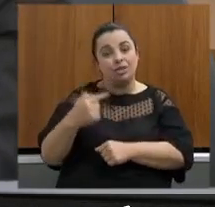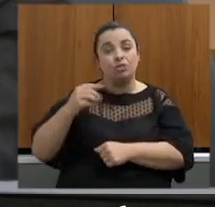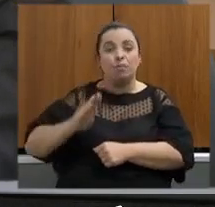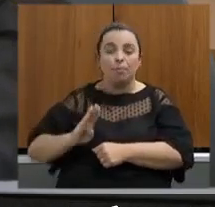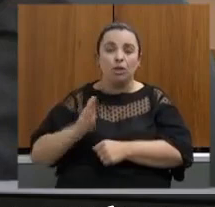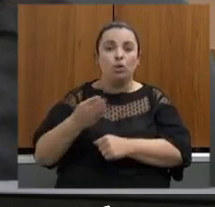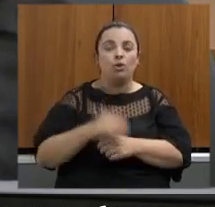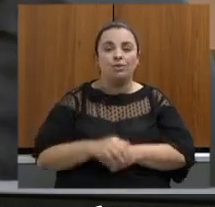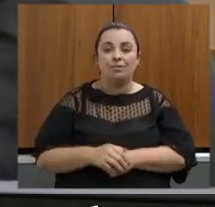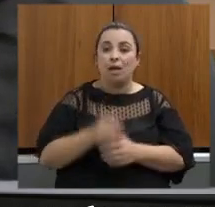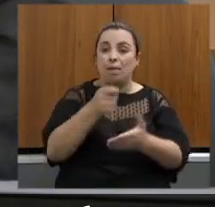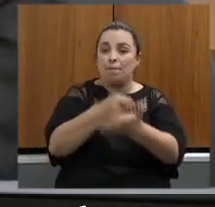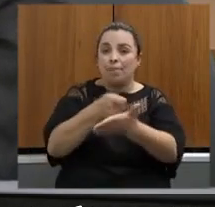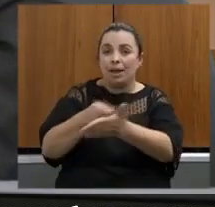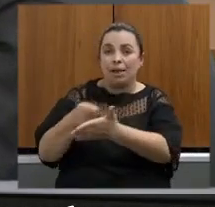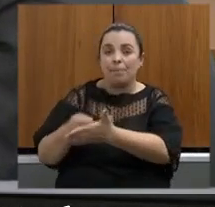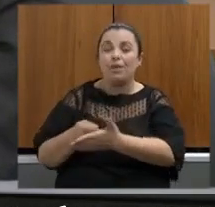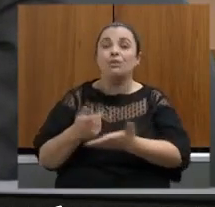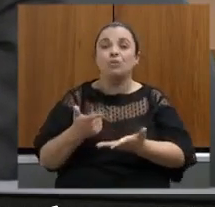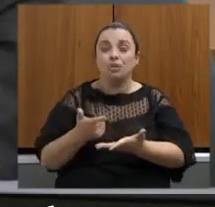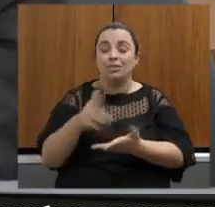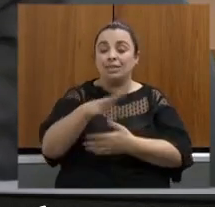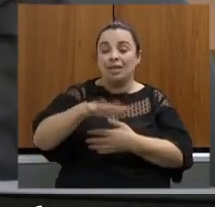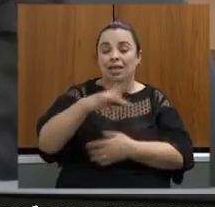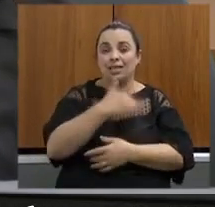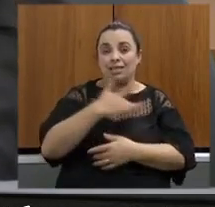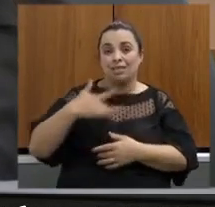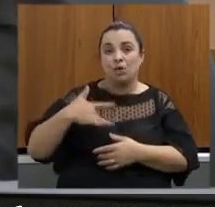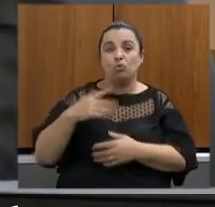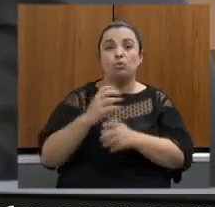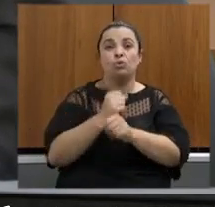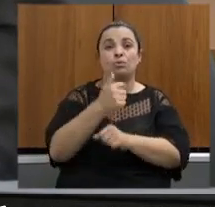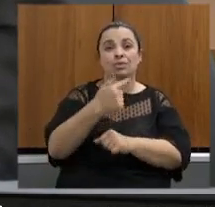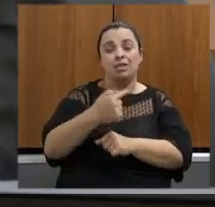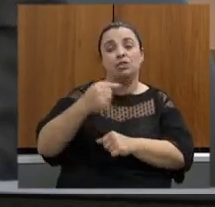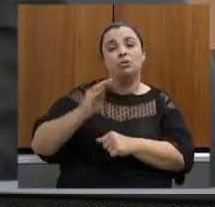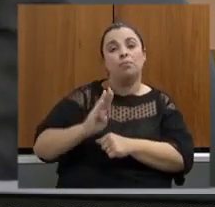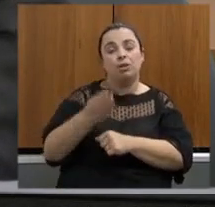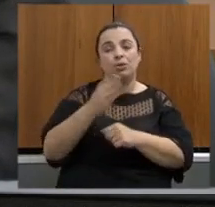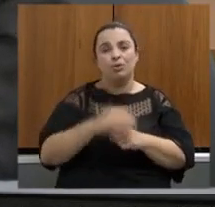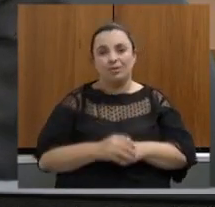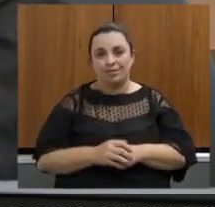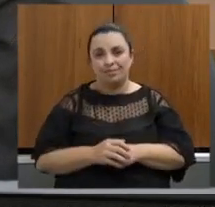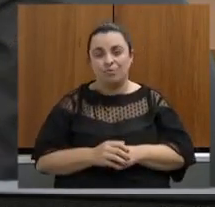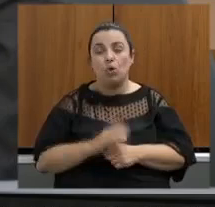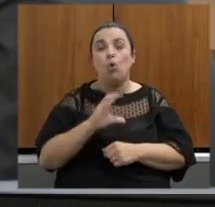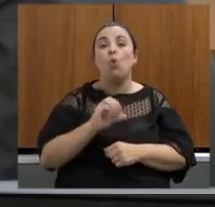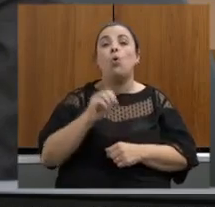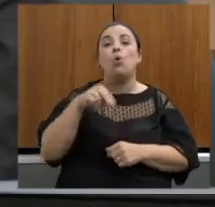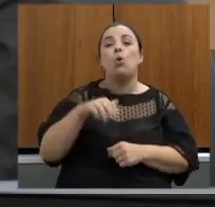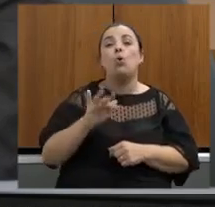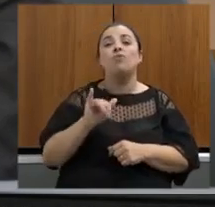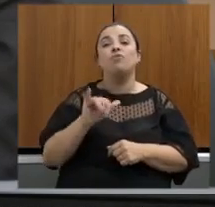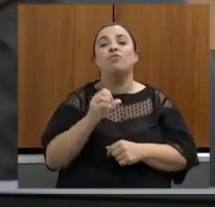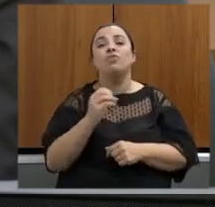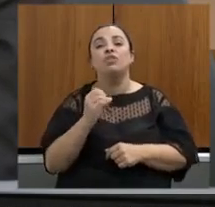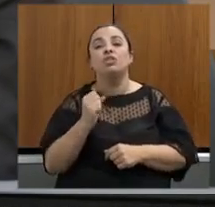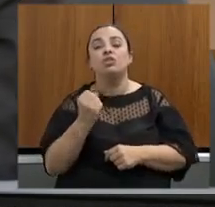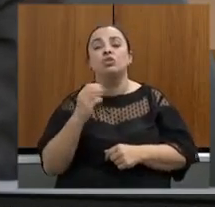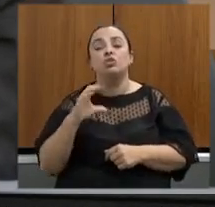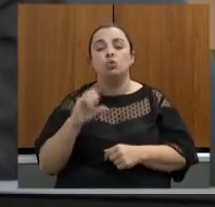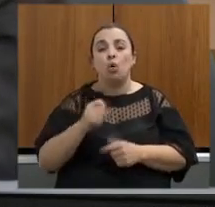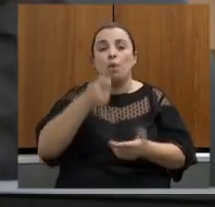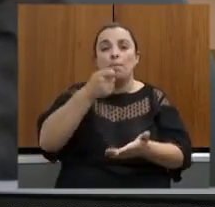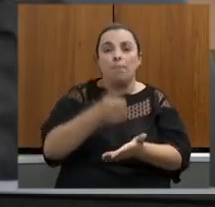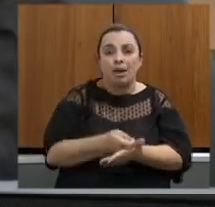de 7 bilhões na saúde o pagamento que foi um Confisco né dos depósitos